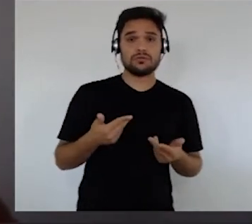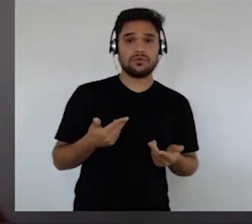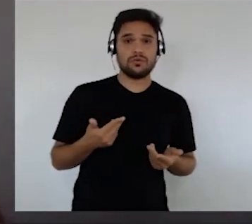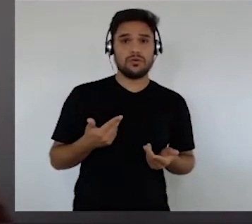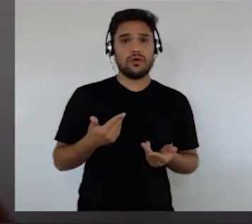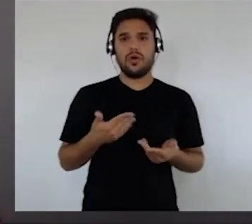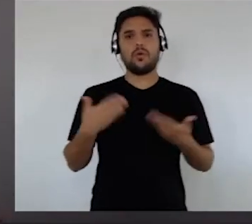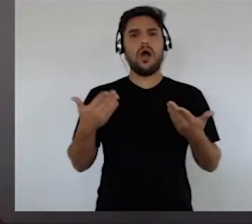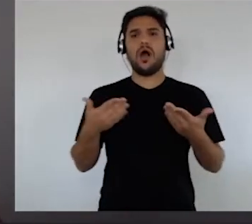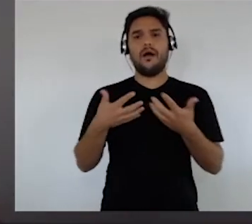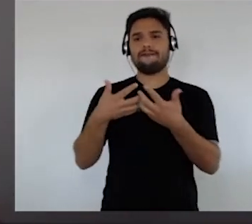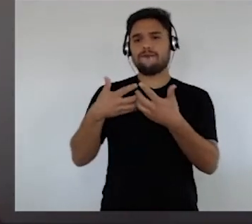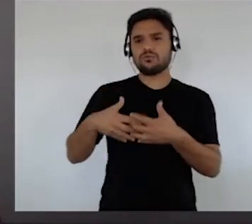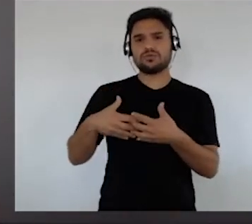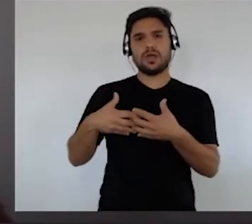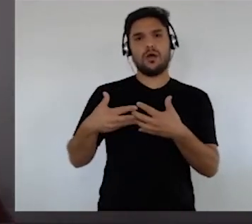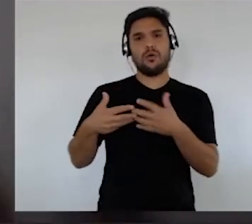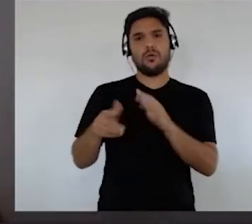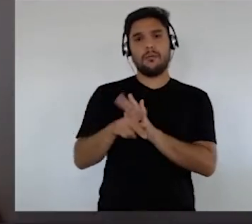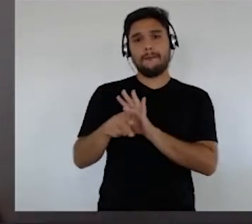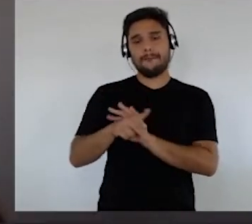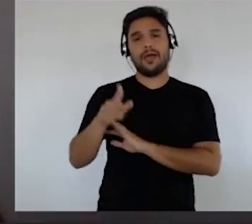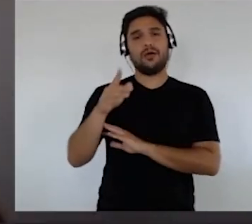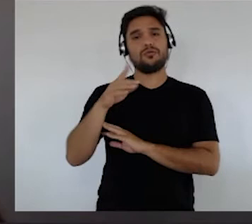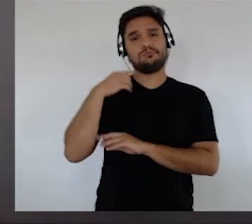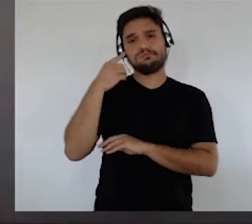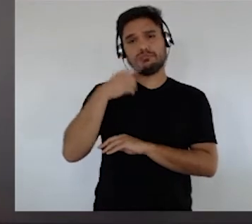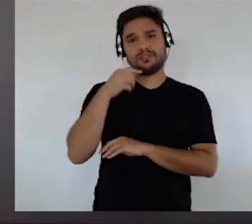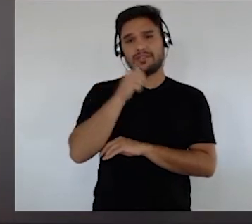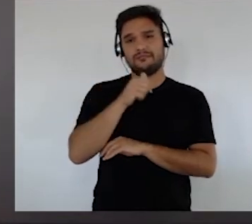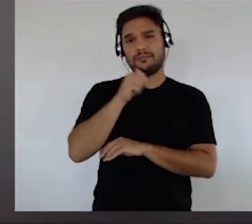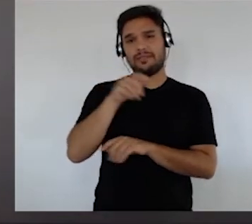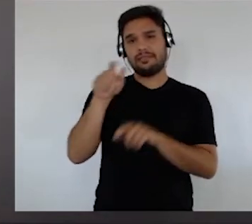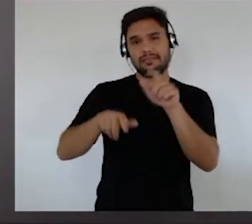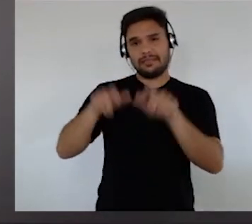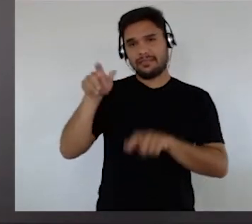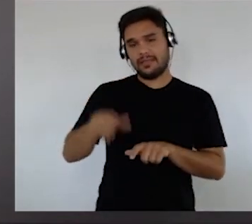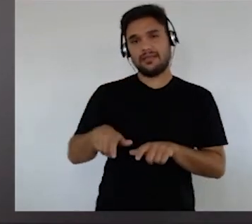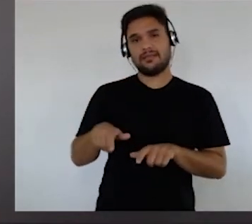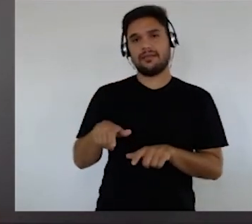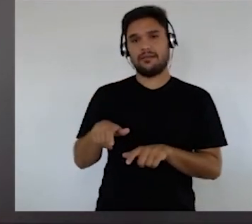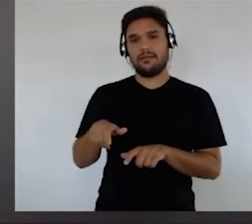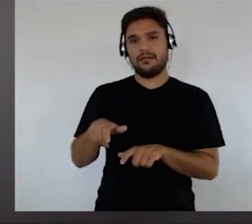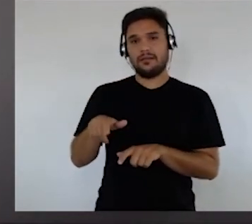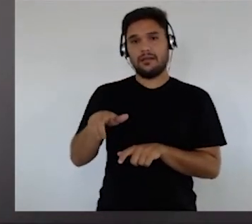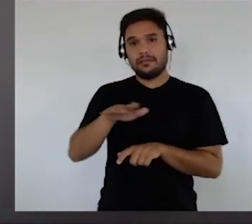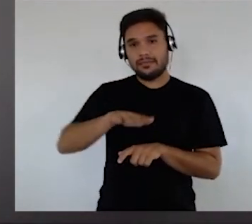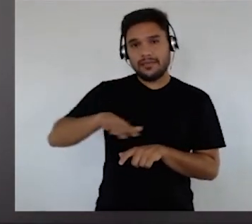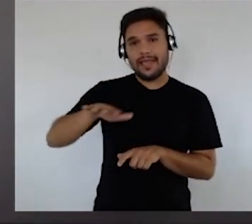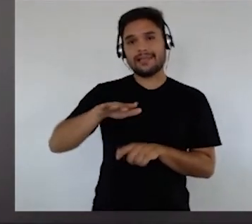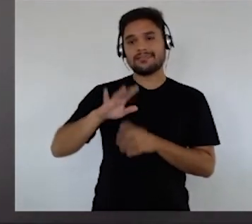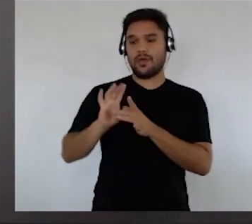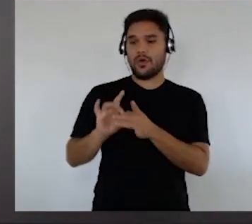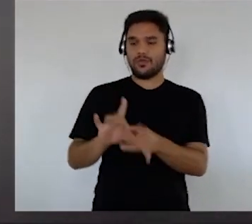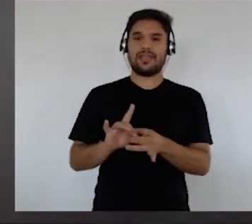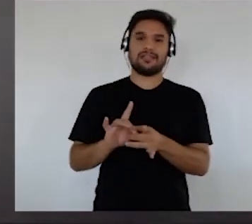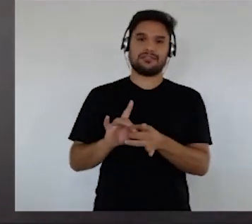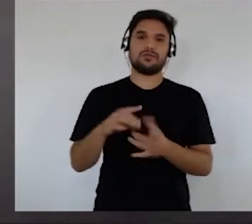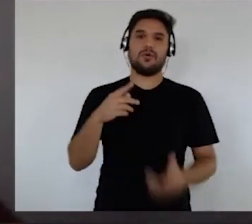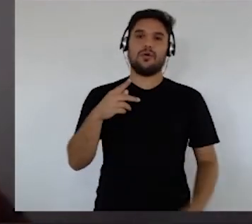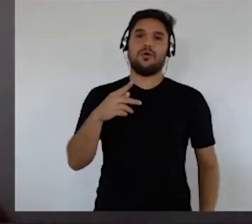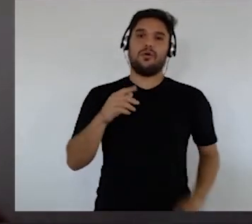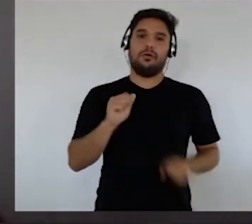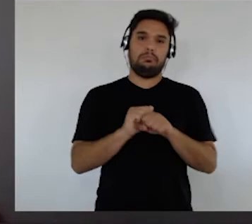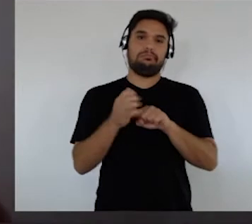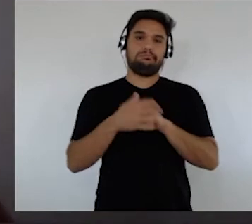a função social da advocacia feminina, né? Feminista nesse contexto de pandemia, né? A gente